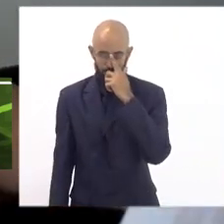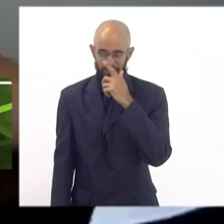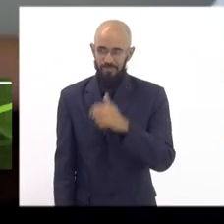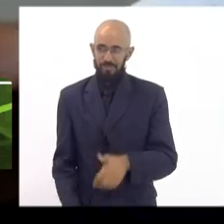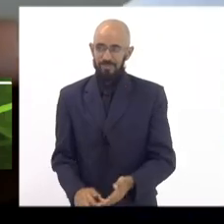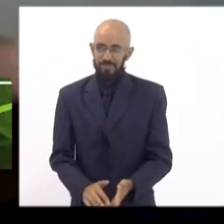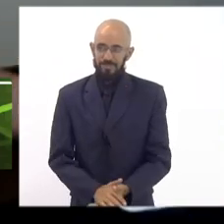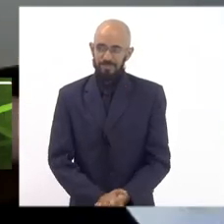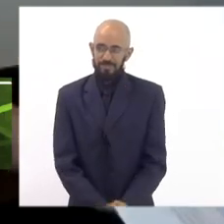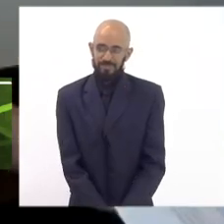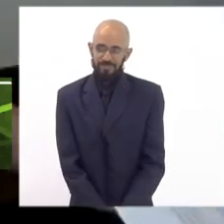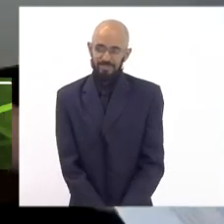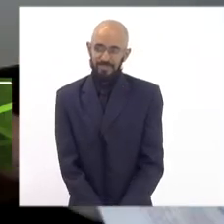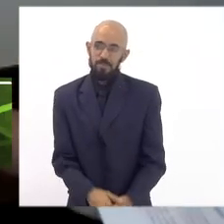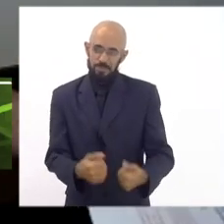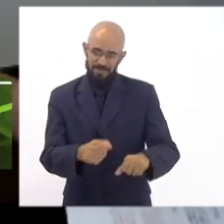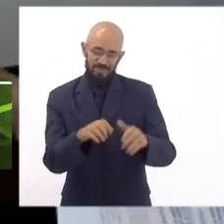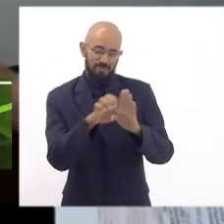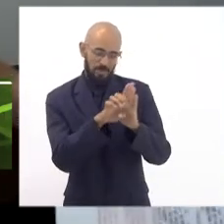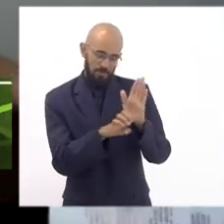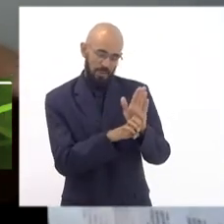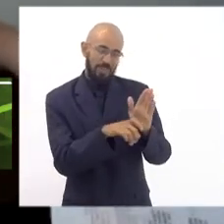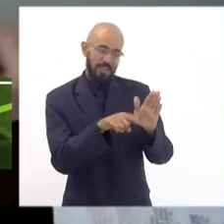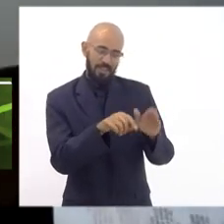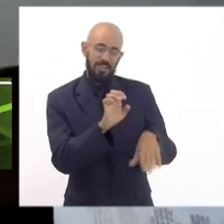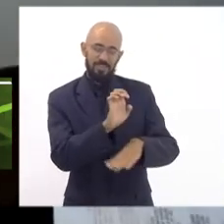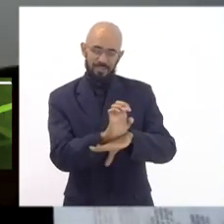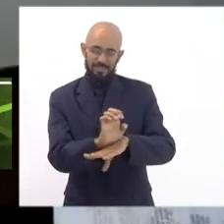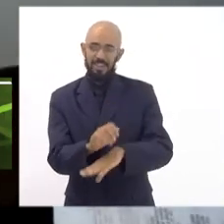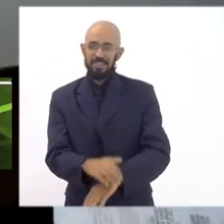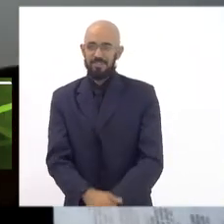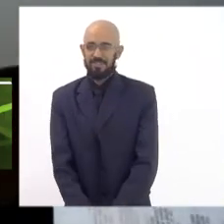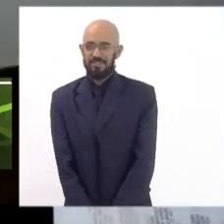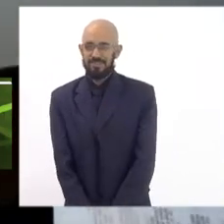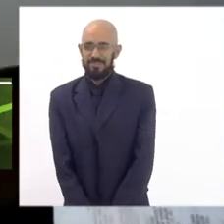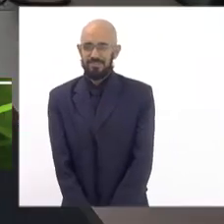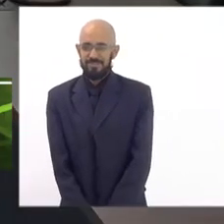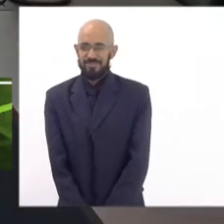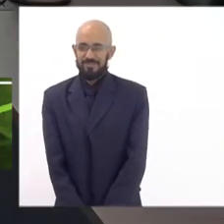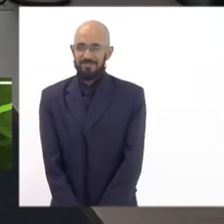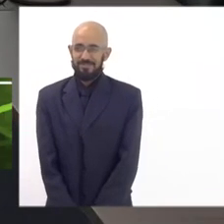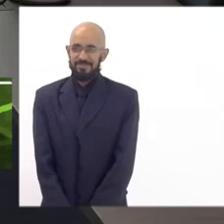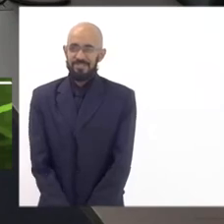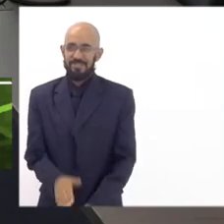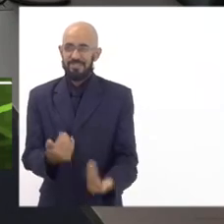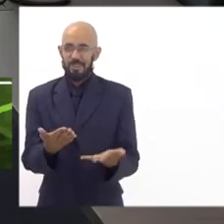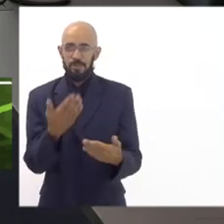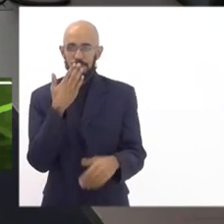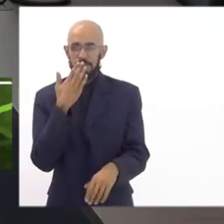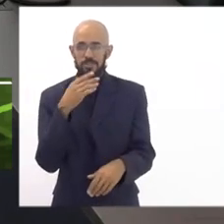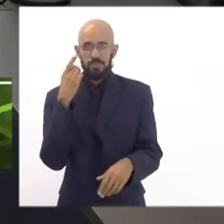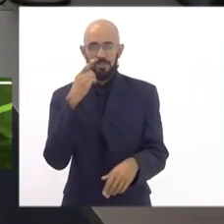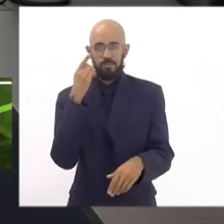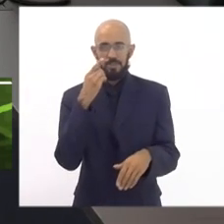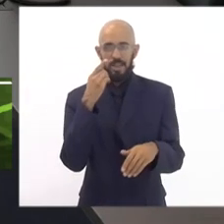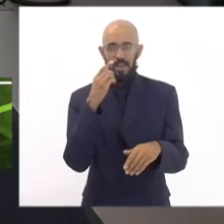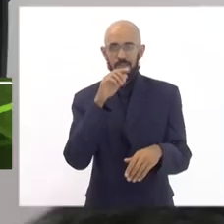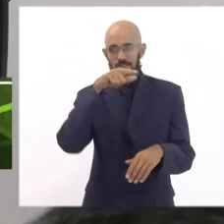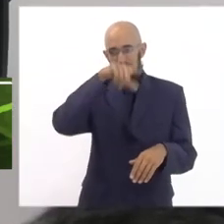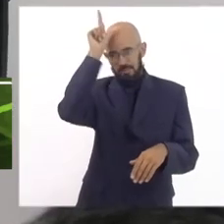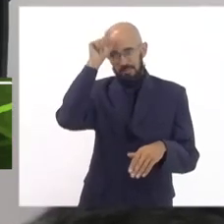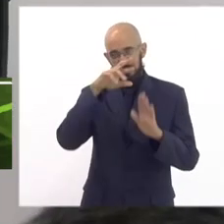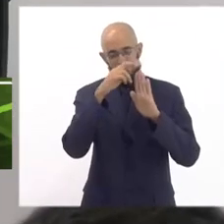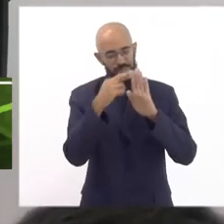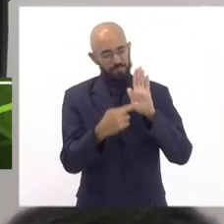estadual, né? Estadual. É estadual. Mas é... é isso. Então vamos pedir ao deputado Luiz Paulo, que é o relator, parecer pela judiciária